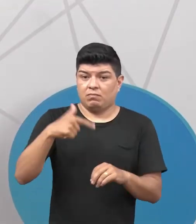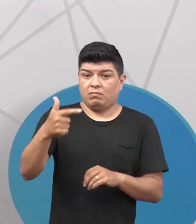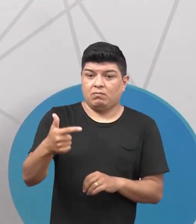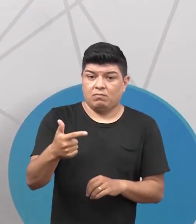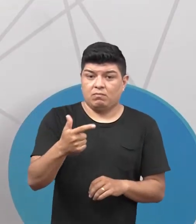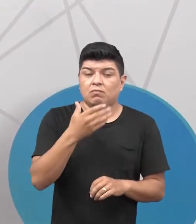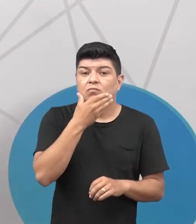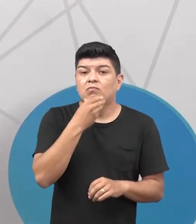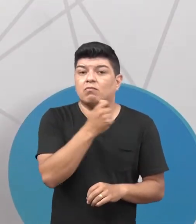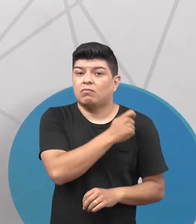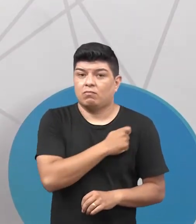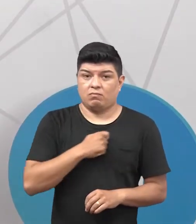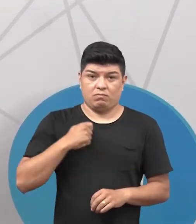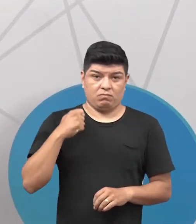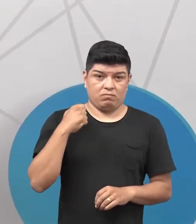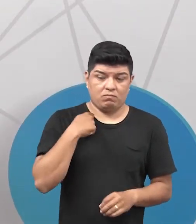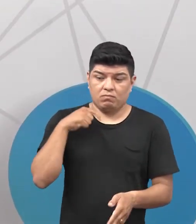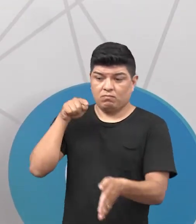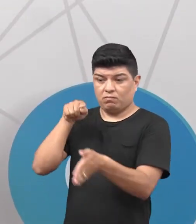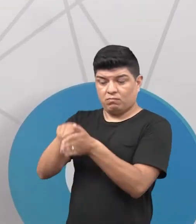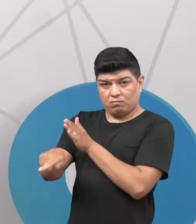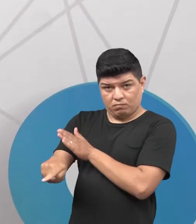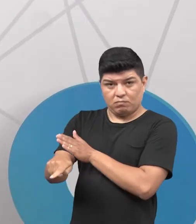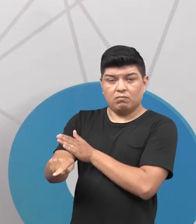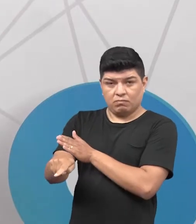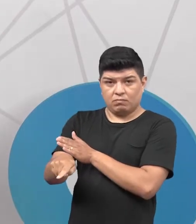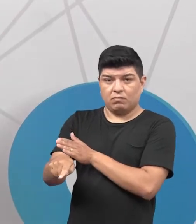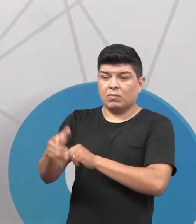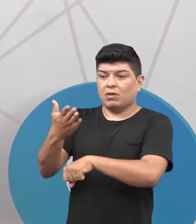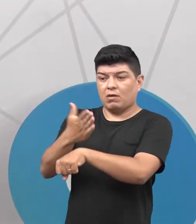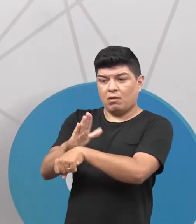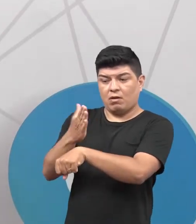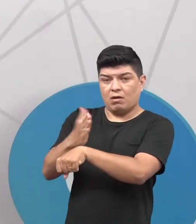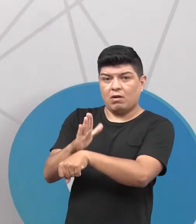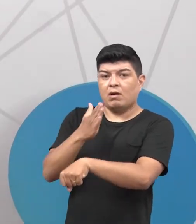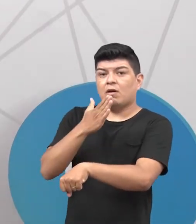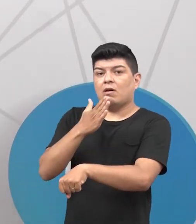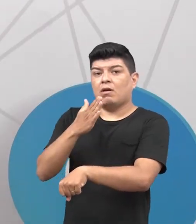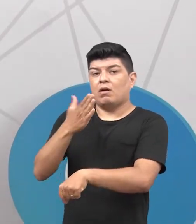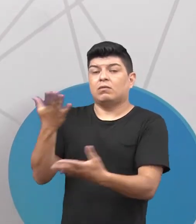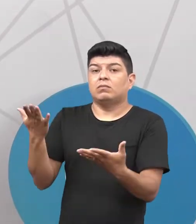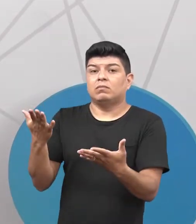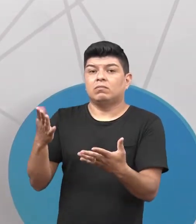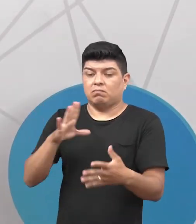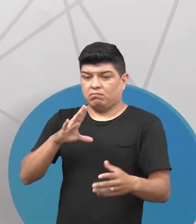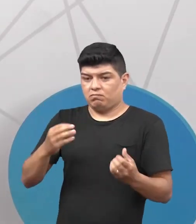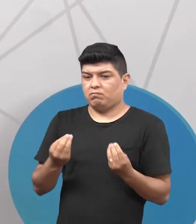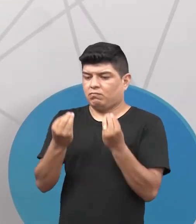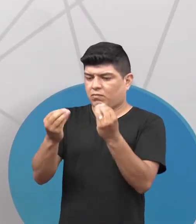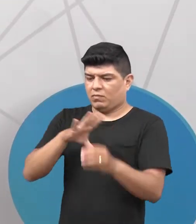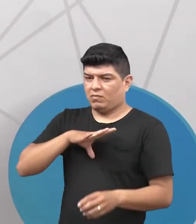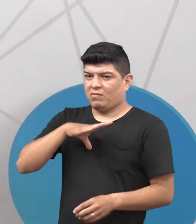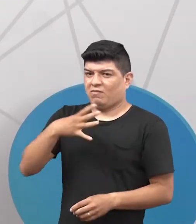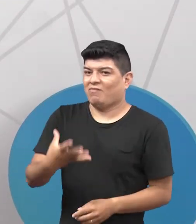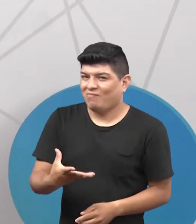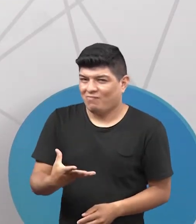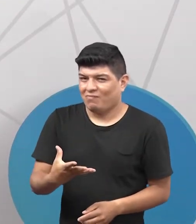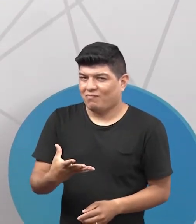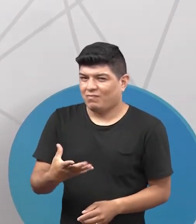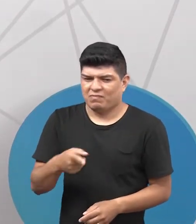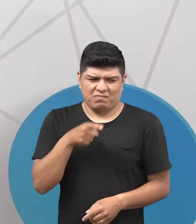Sócrates e perguntaram para Sócrates se ele acreditava que o treinamento militar dava coragem ou não. Aí ele foi logo com